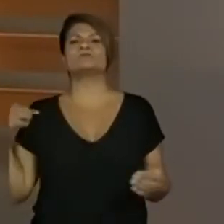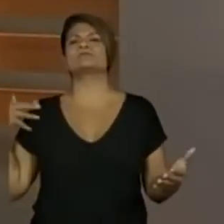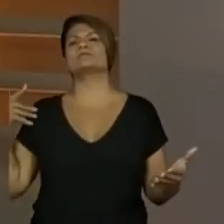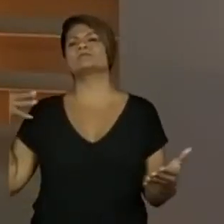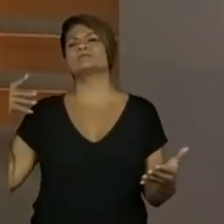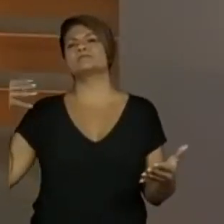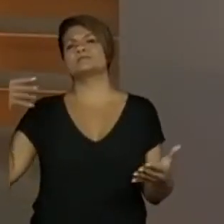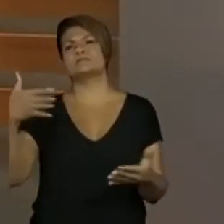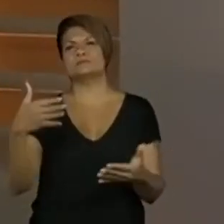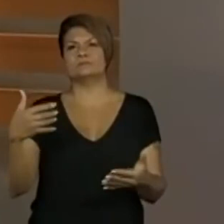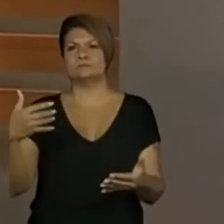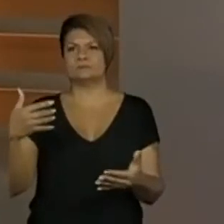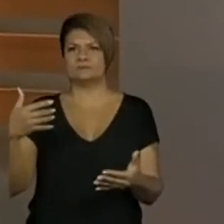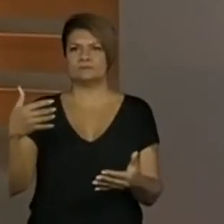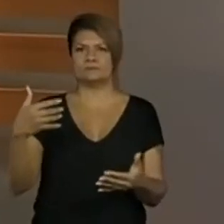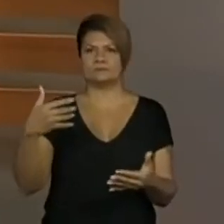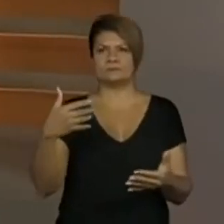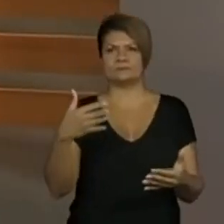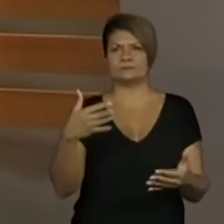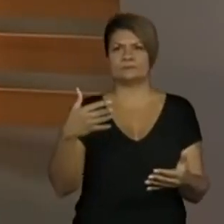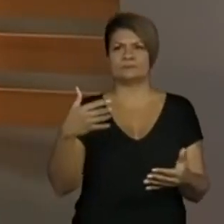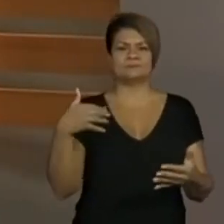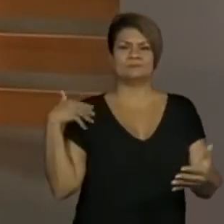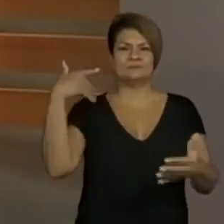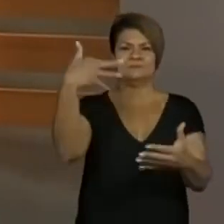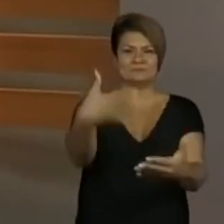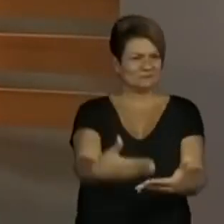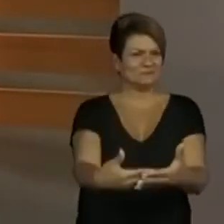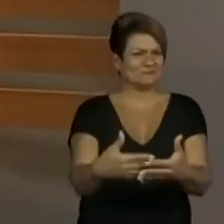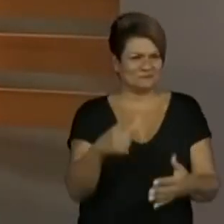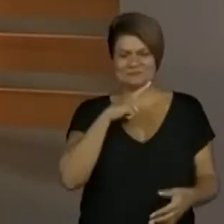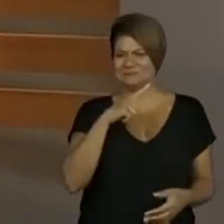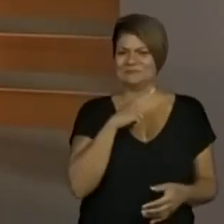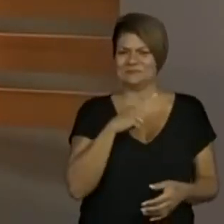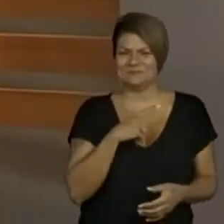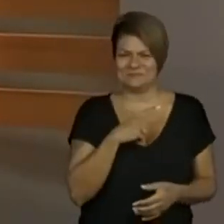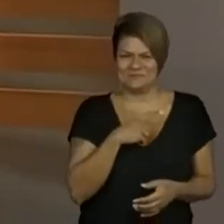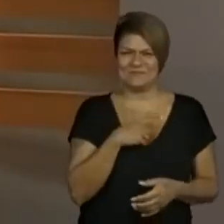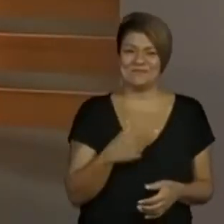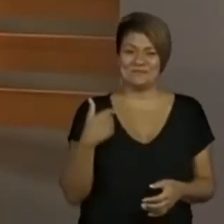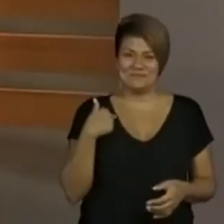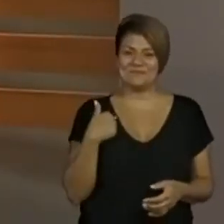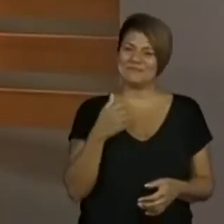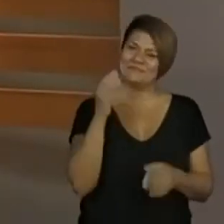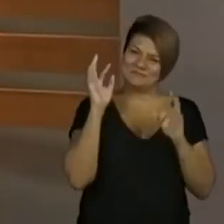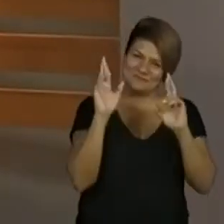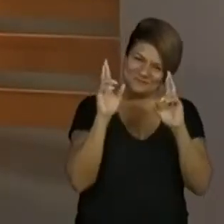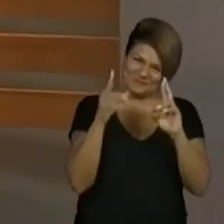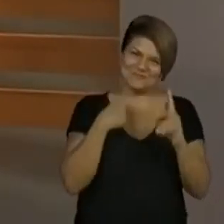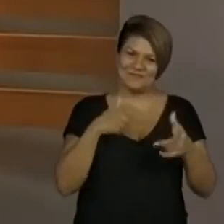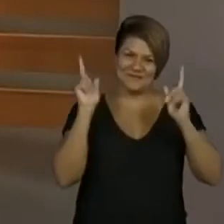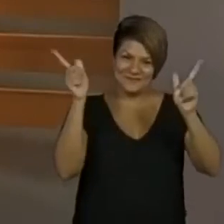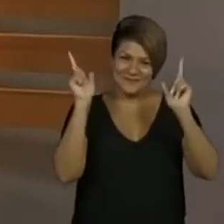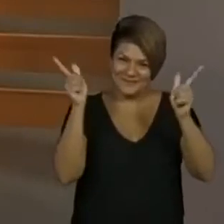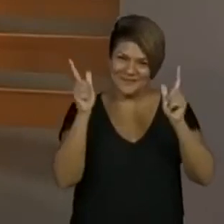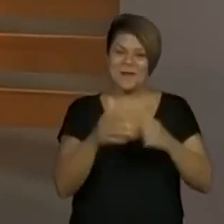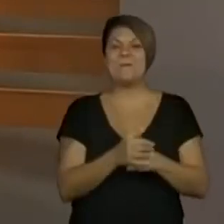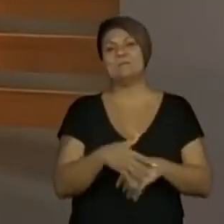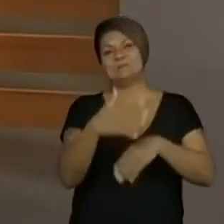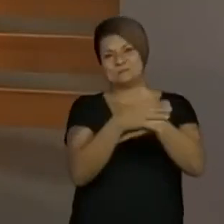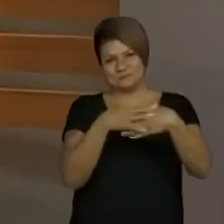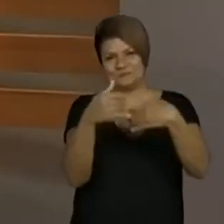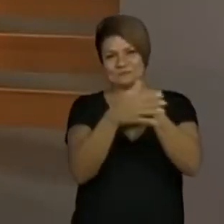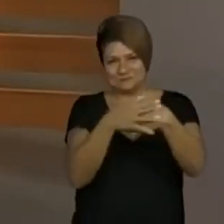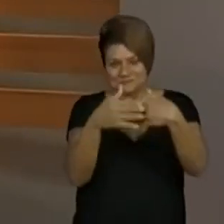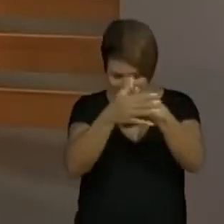no terceiro ano, para dar uma aula de língua portuguesa. Eu espero que vocês curtam, porque foi feita com muito carinho. Professoras que